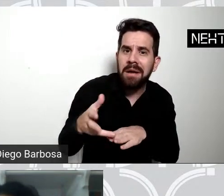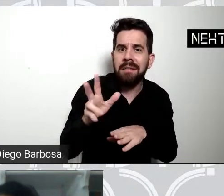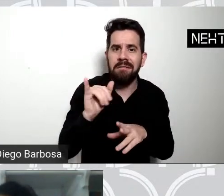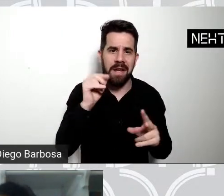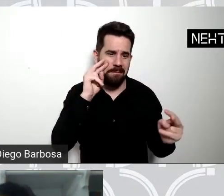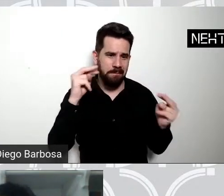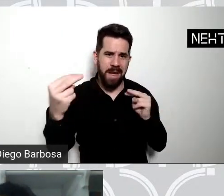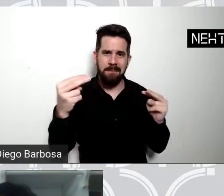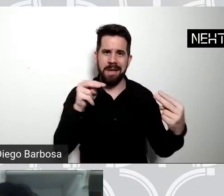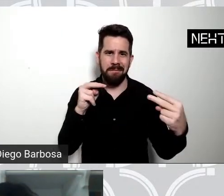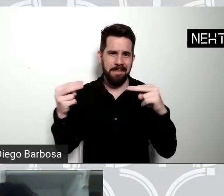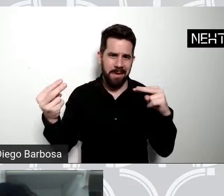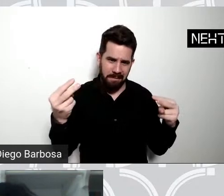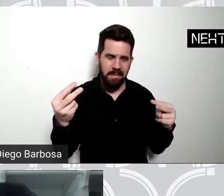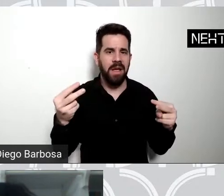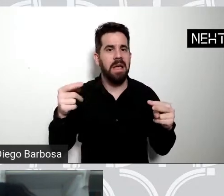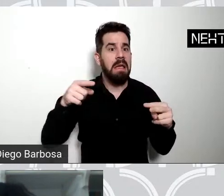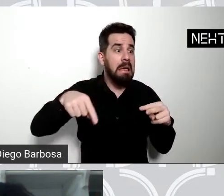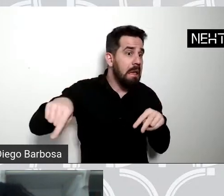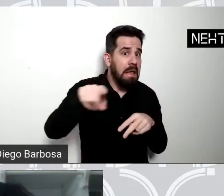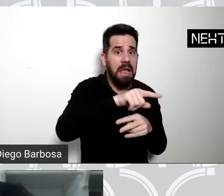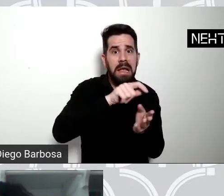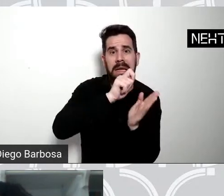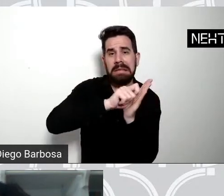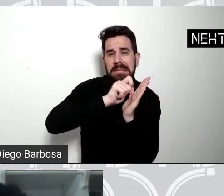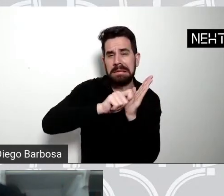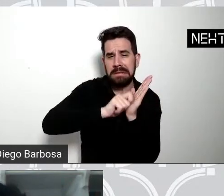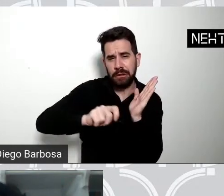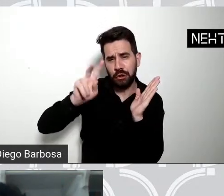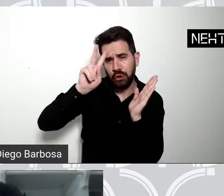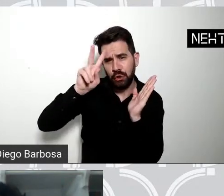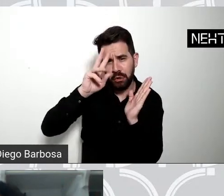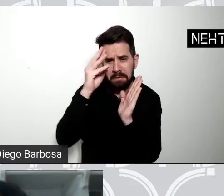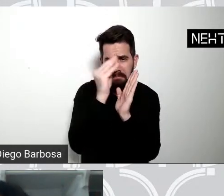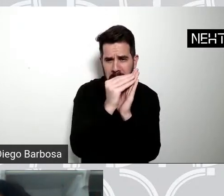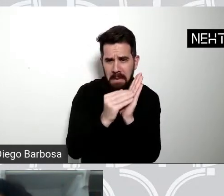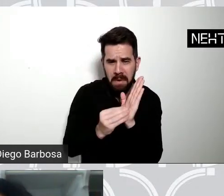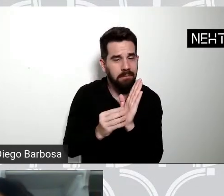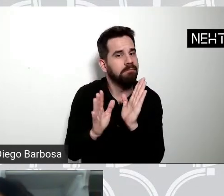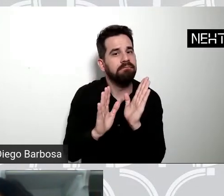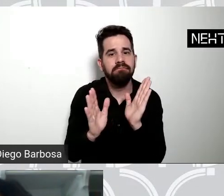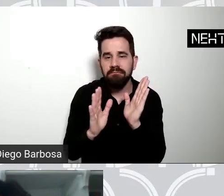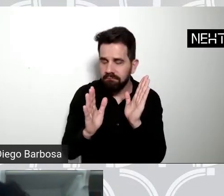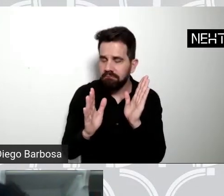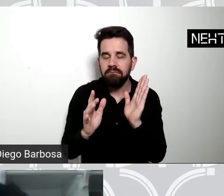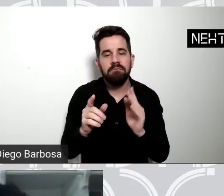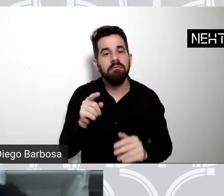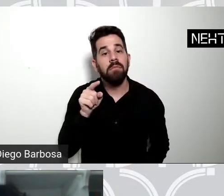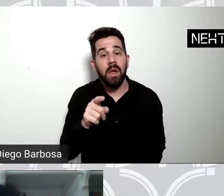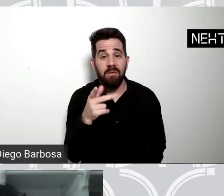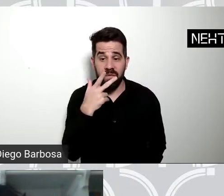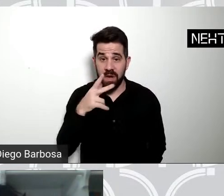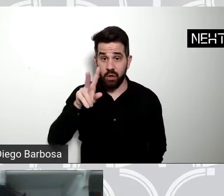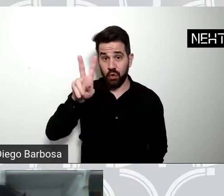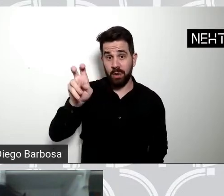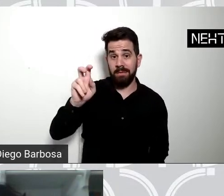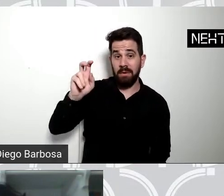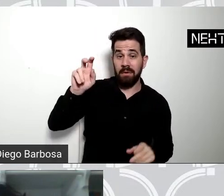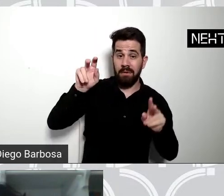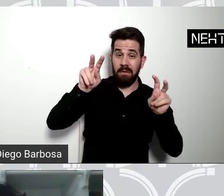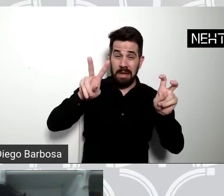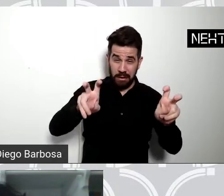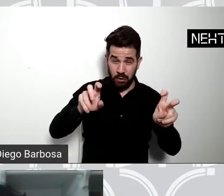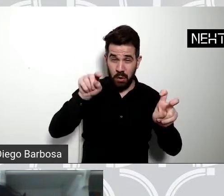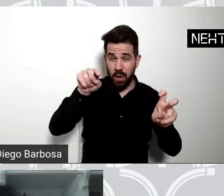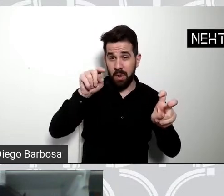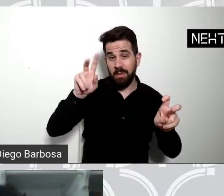Jablonka, né, um historiador francês, discípulo do Paul Verne, ele diz que a história é uma literatura. Então, a história pode